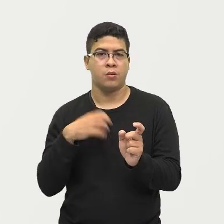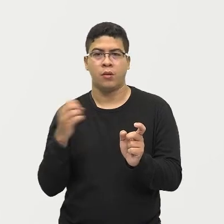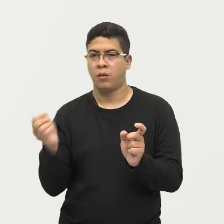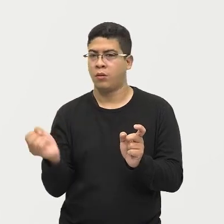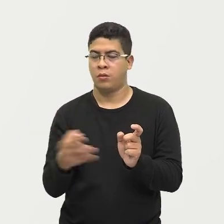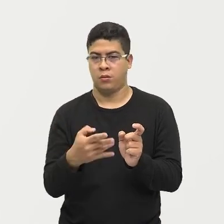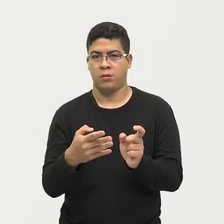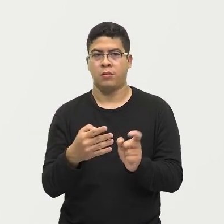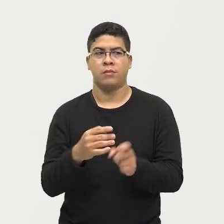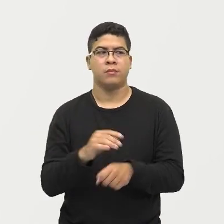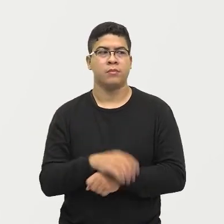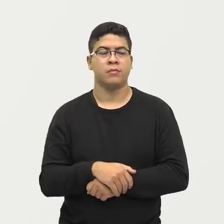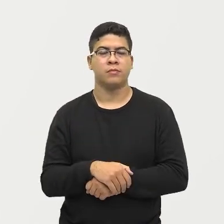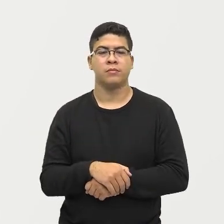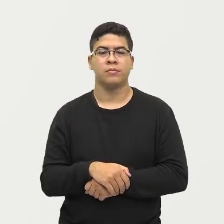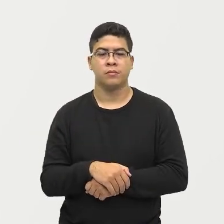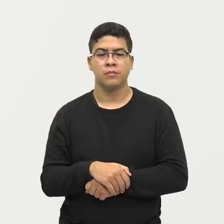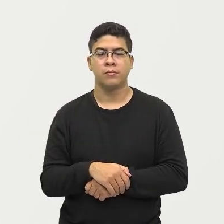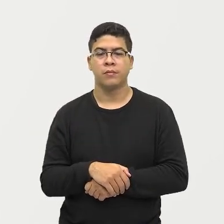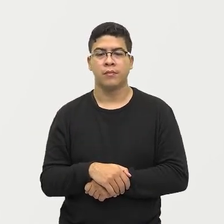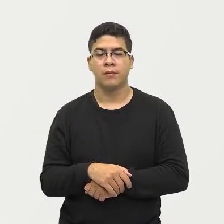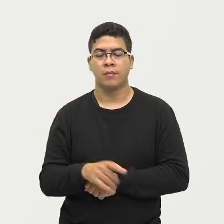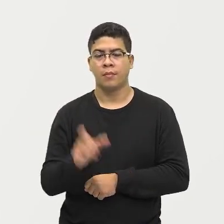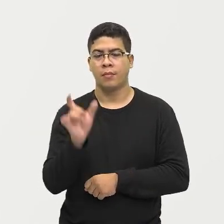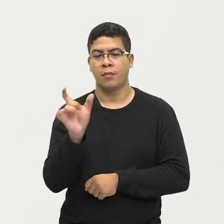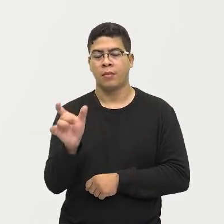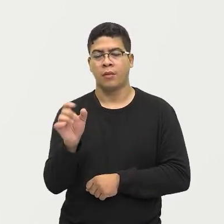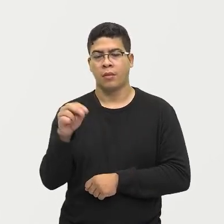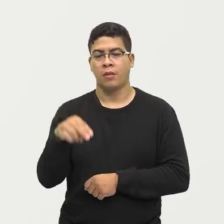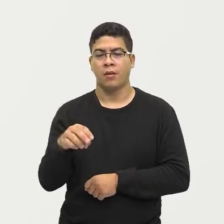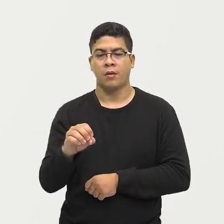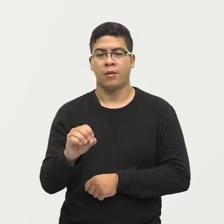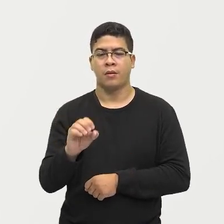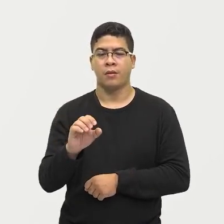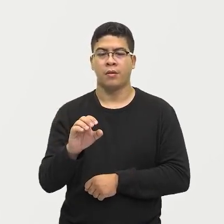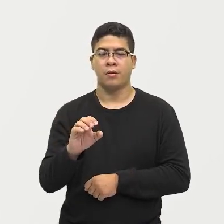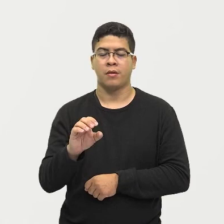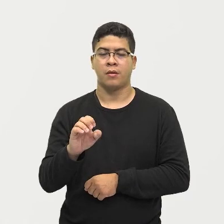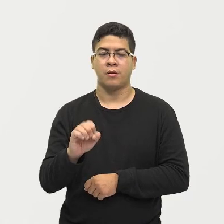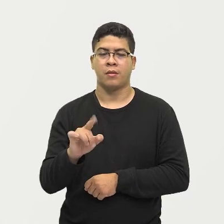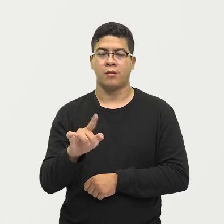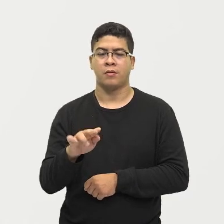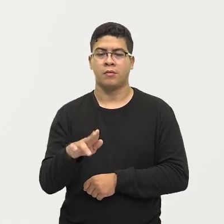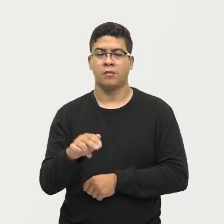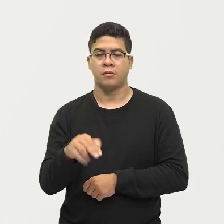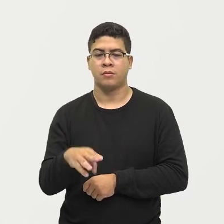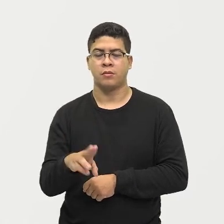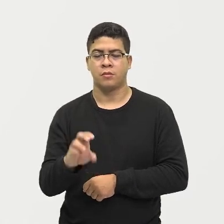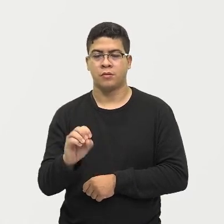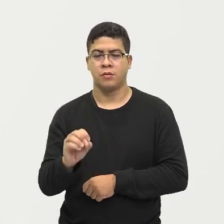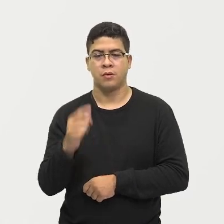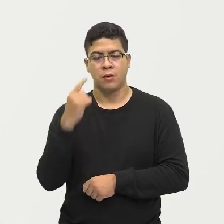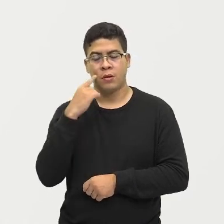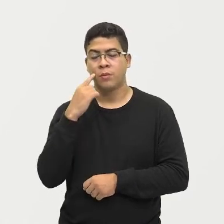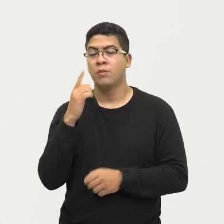sintáticas. O que mais aí? Neologismo, criar novas palavras, criar novos sons, com